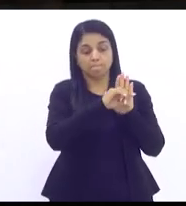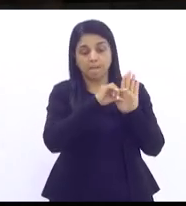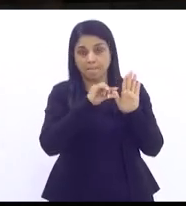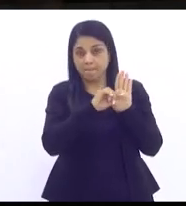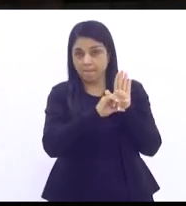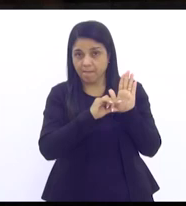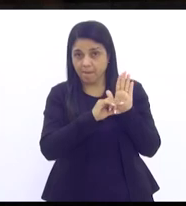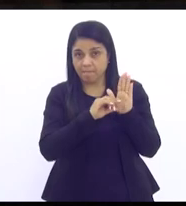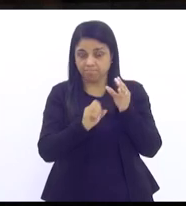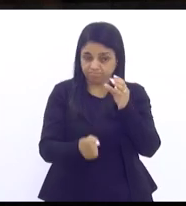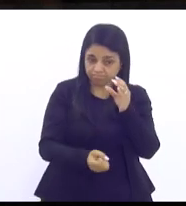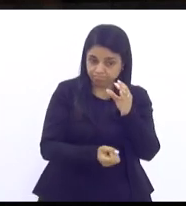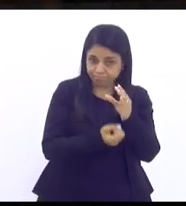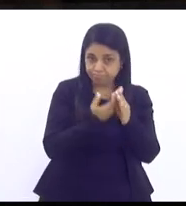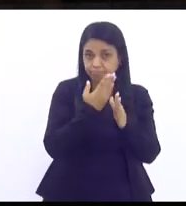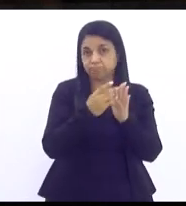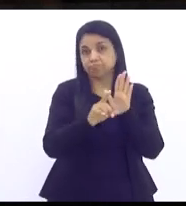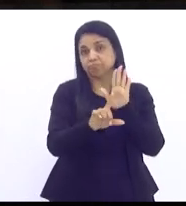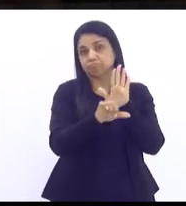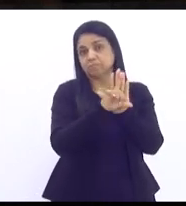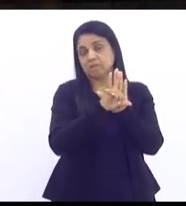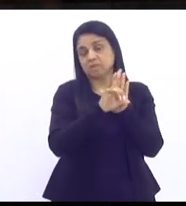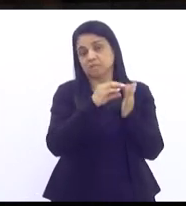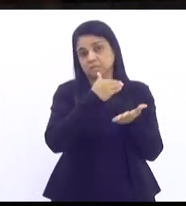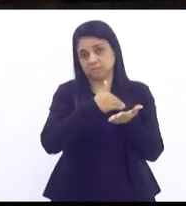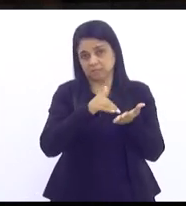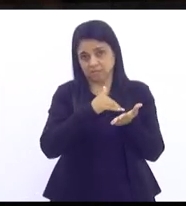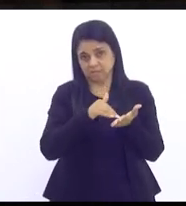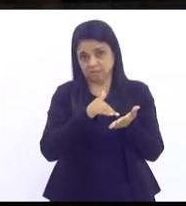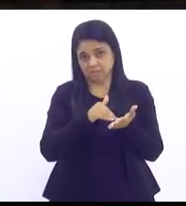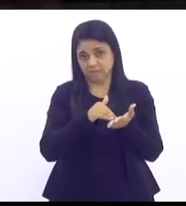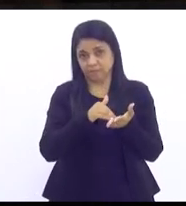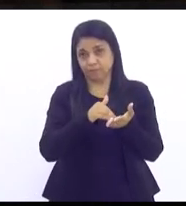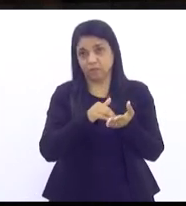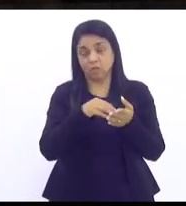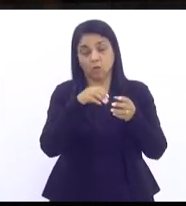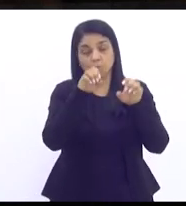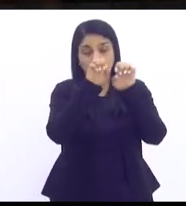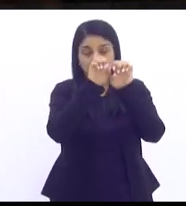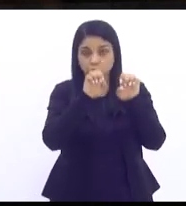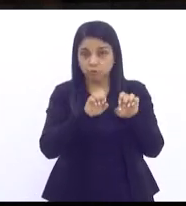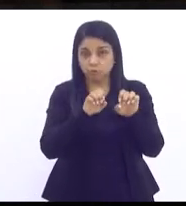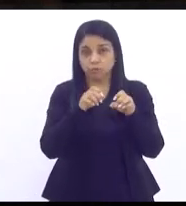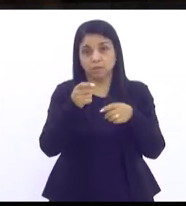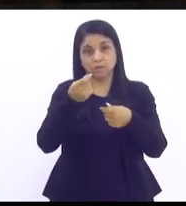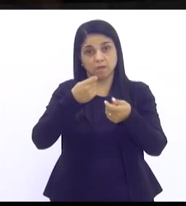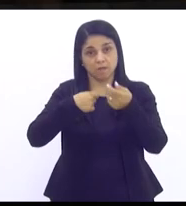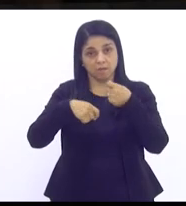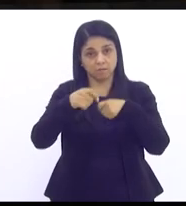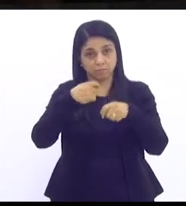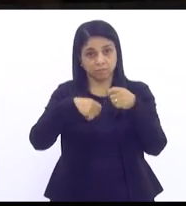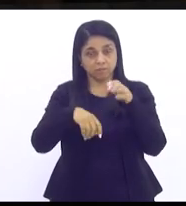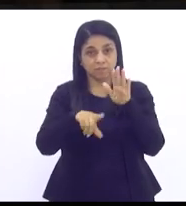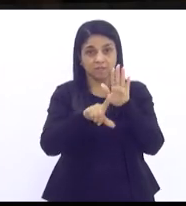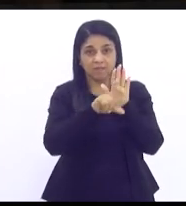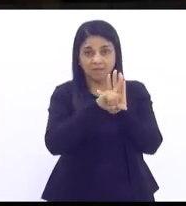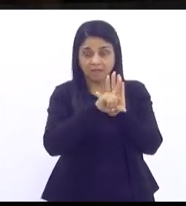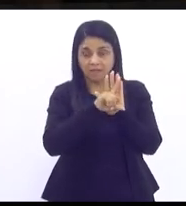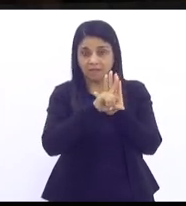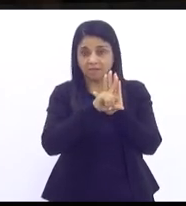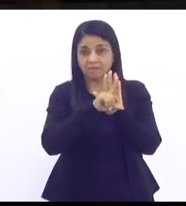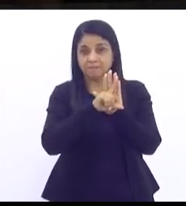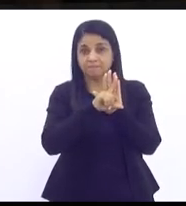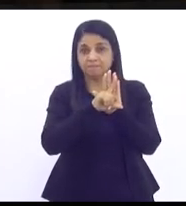lei. E como é estrutura administrativa do Estado, de lei